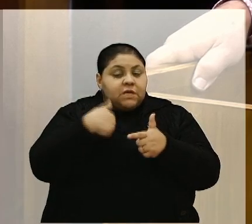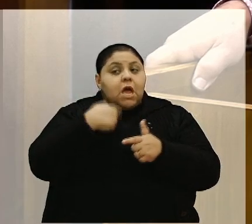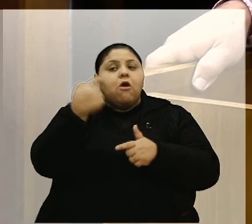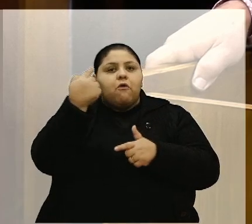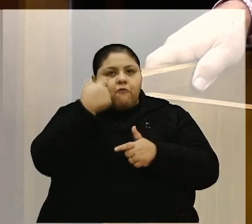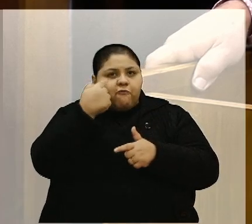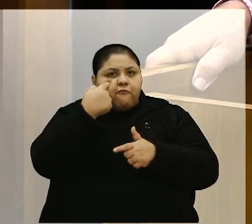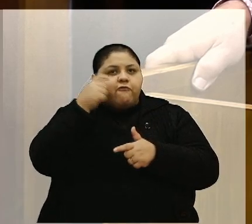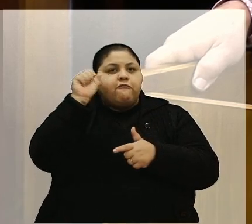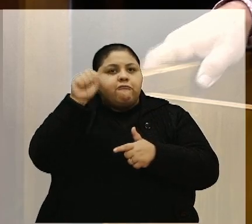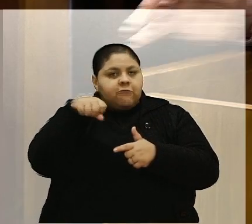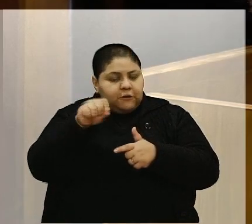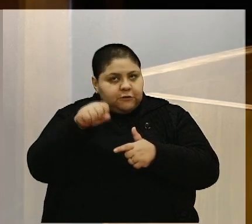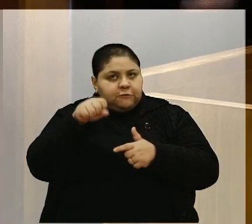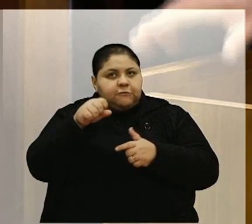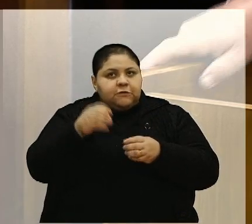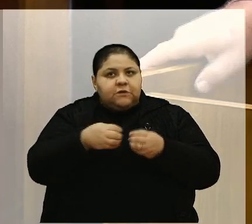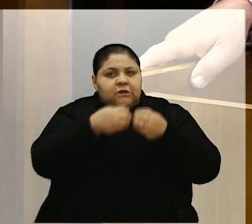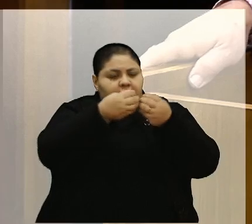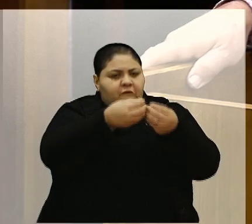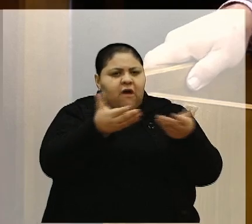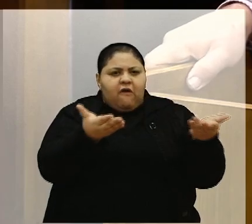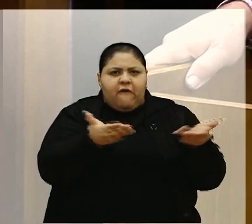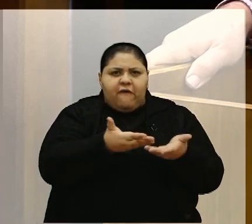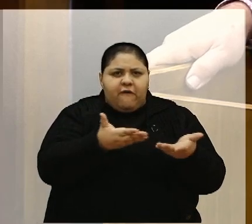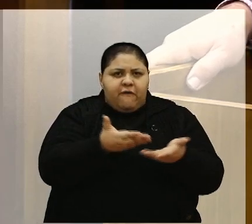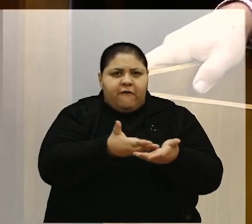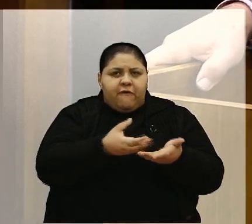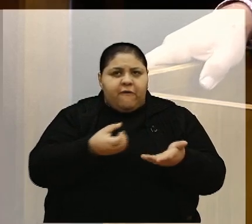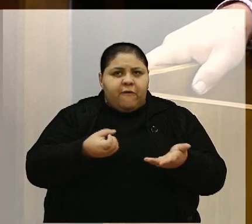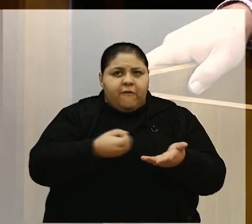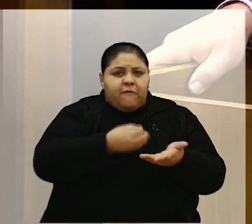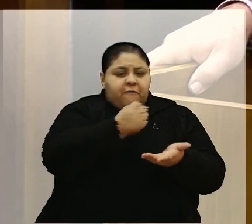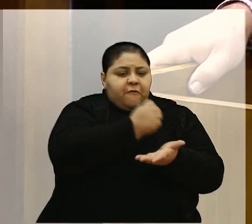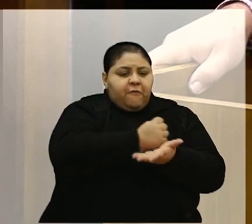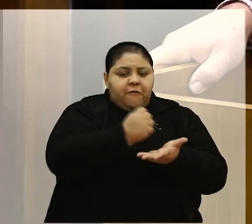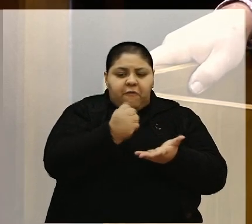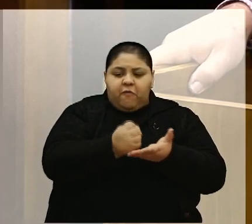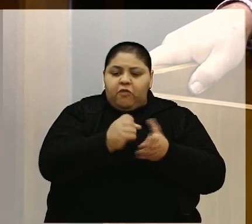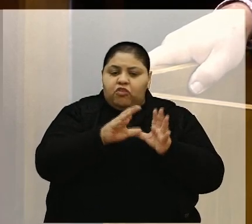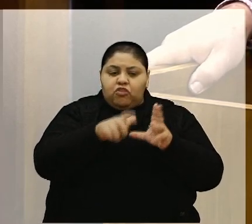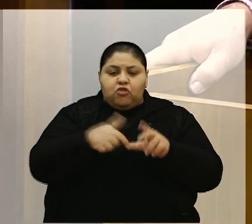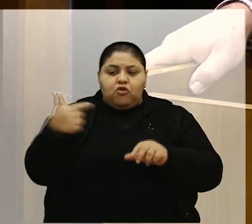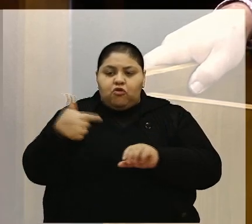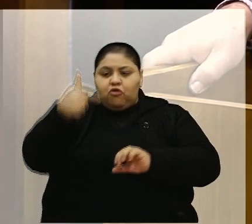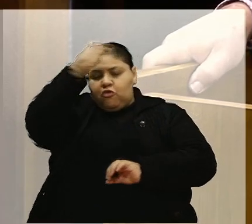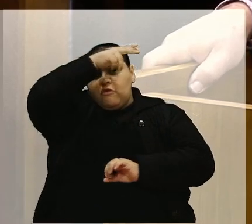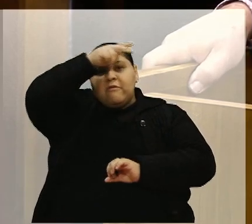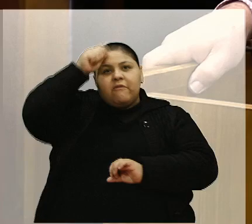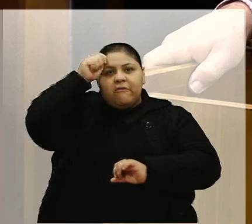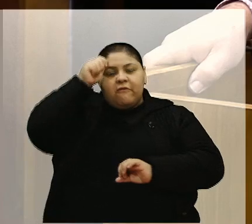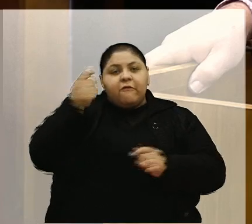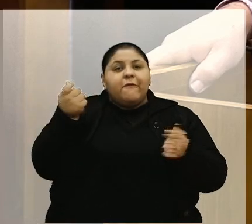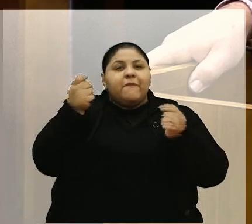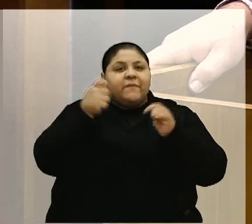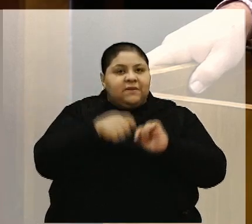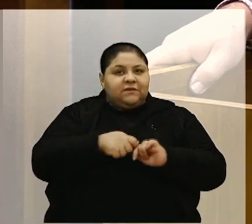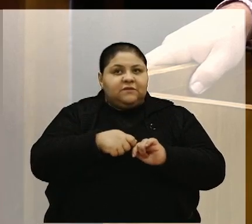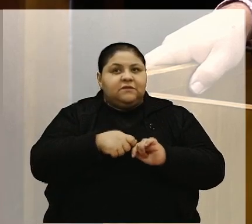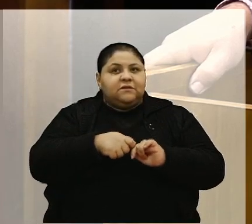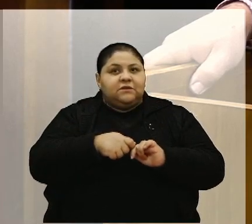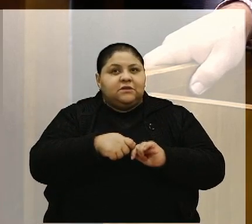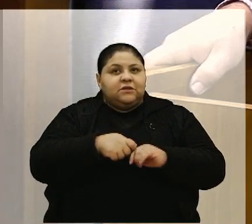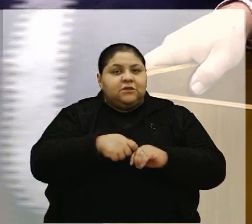ia levar a conhecimento agora com o novo concurso, que todas as subprefeituras precisam de reforço